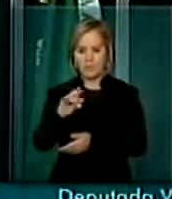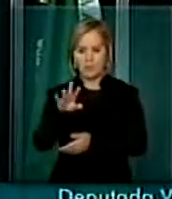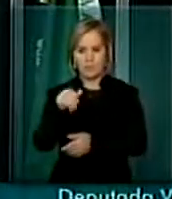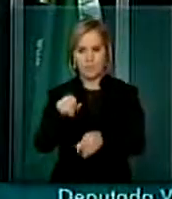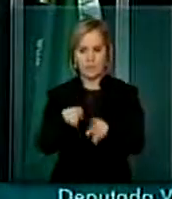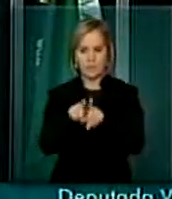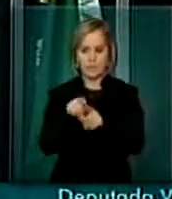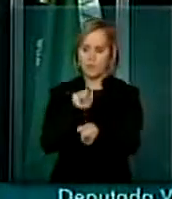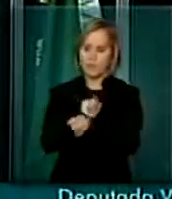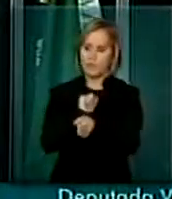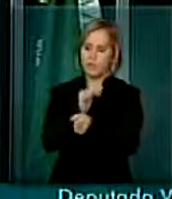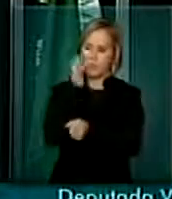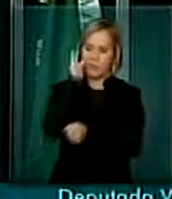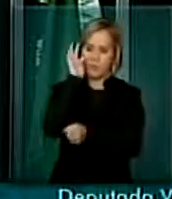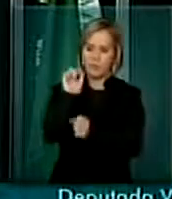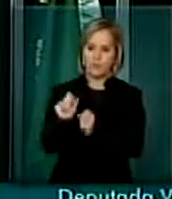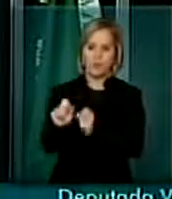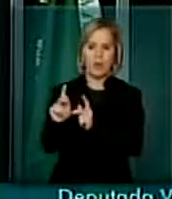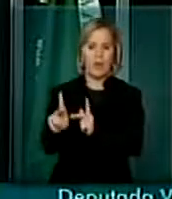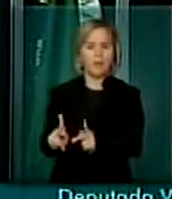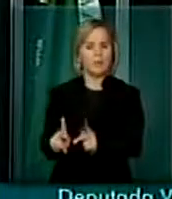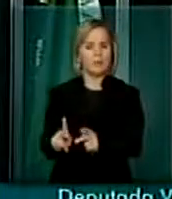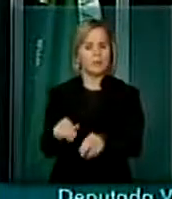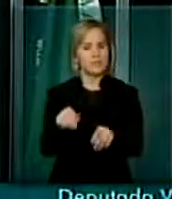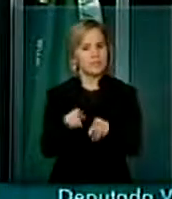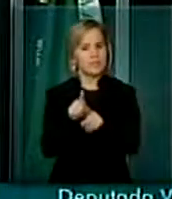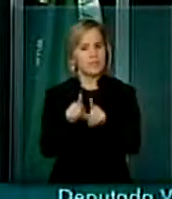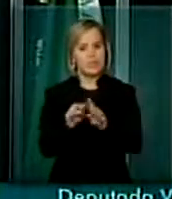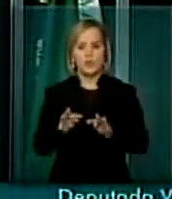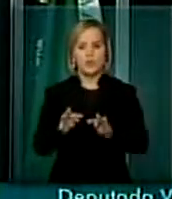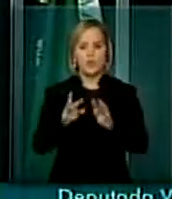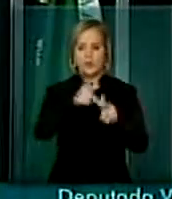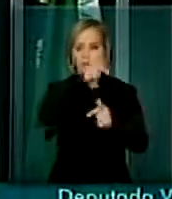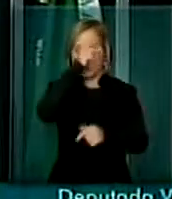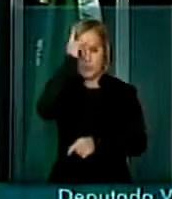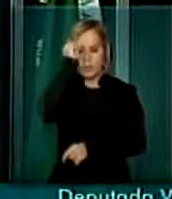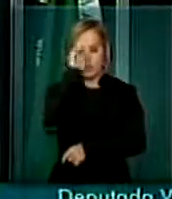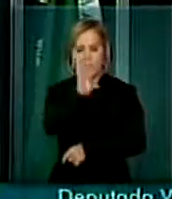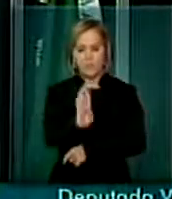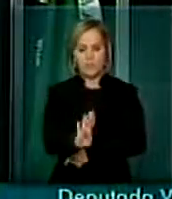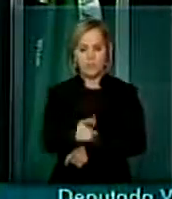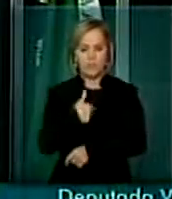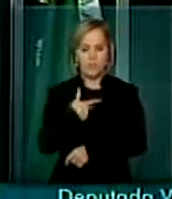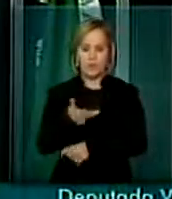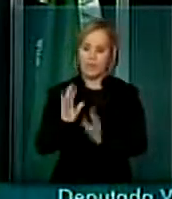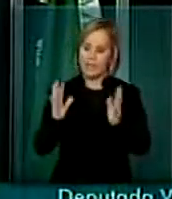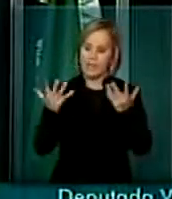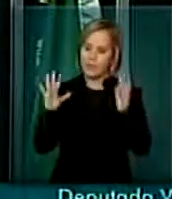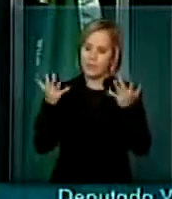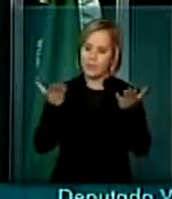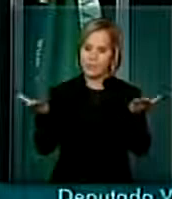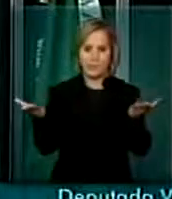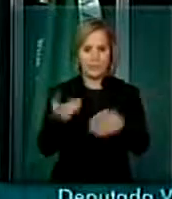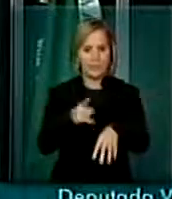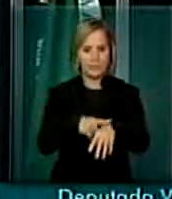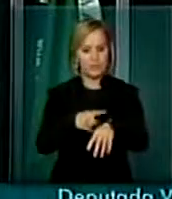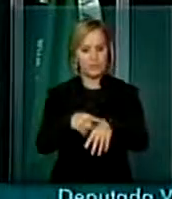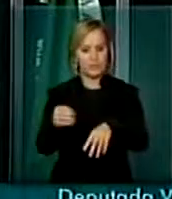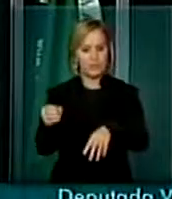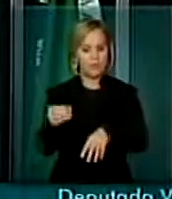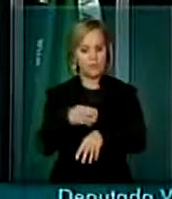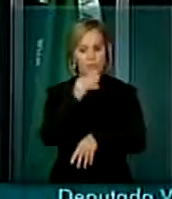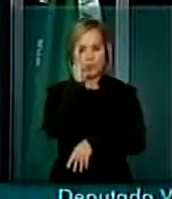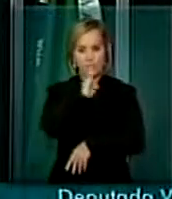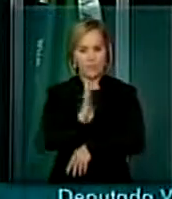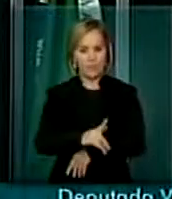uma aposentadoria breve. E, assim como toda brasileira, como todo brasileiro, eu quero comemorar este novo momento em que vive o